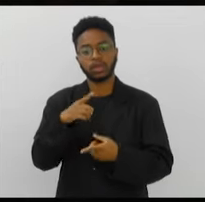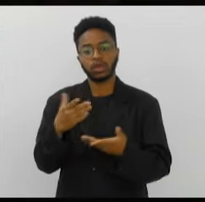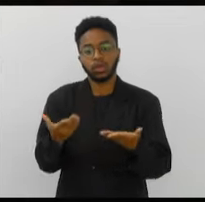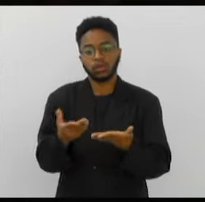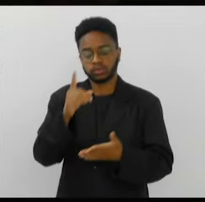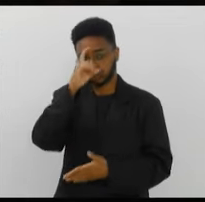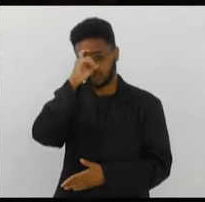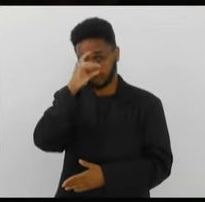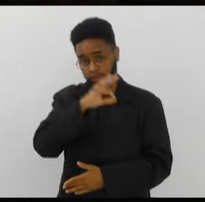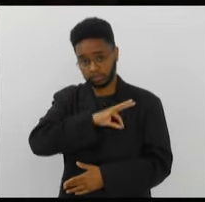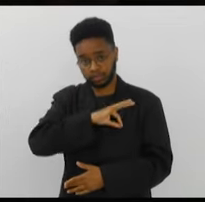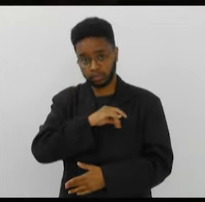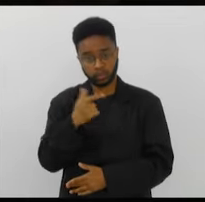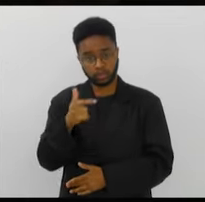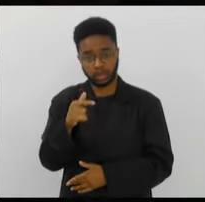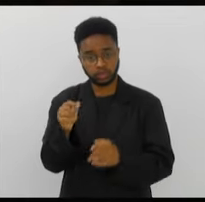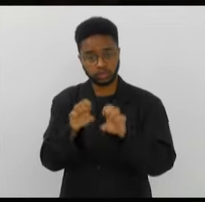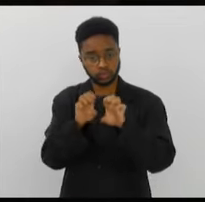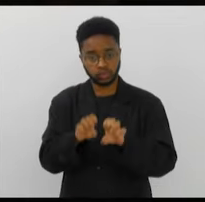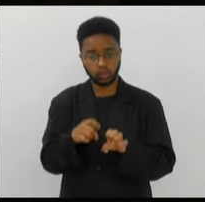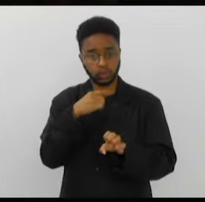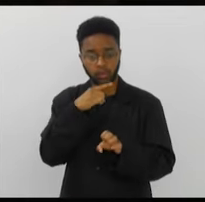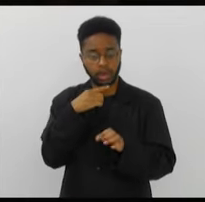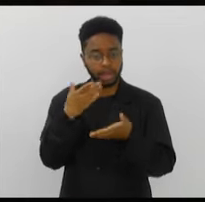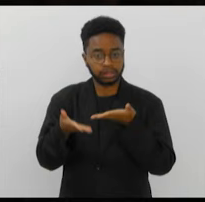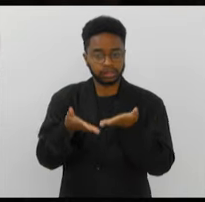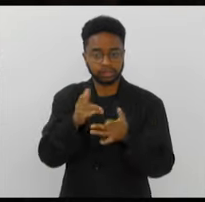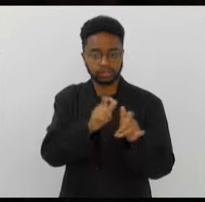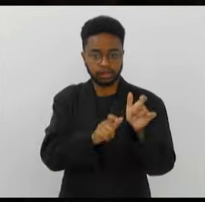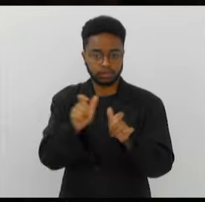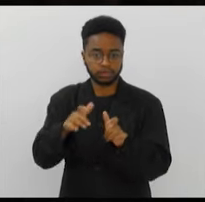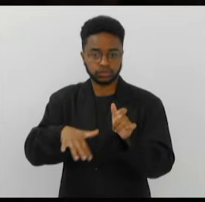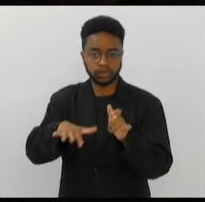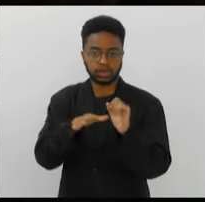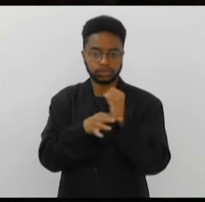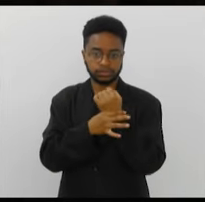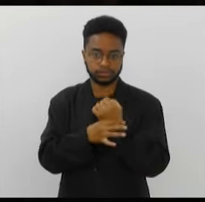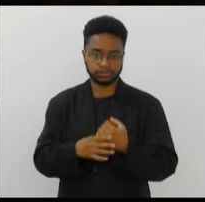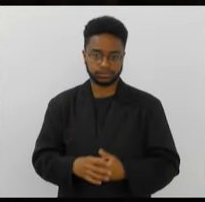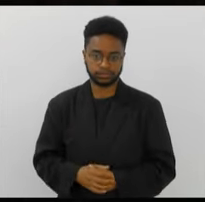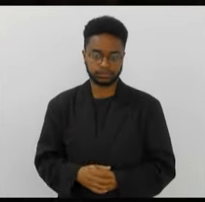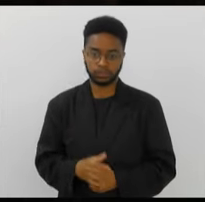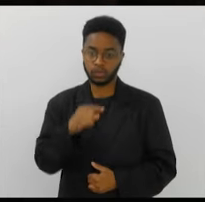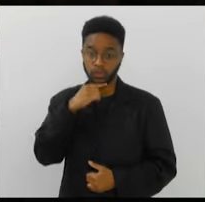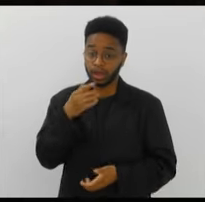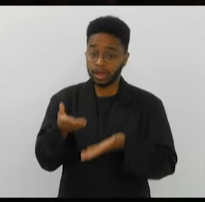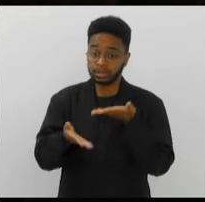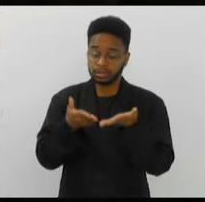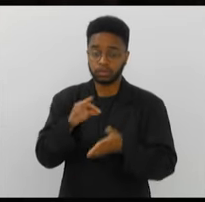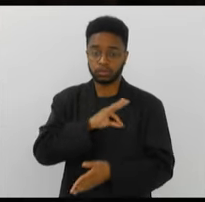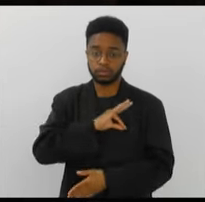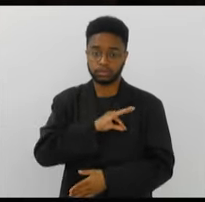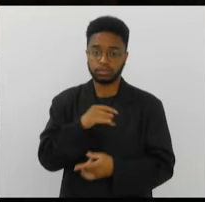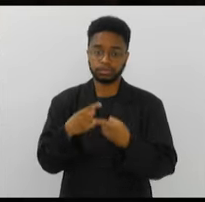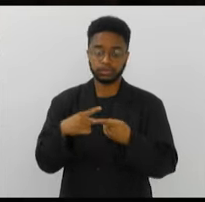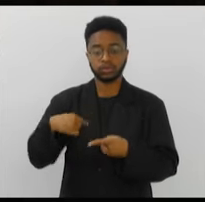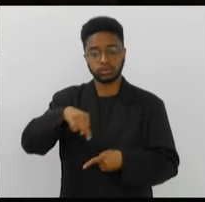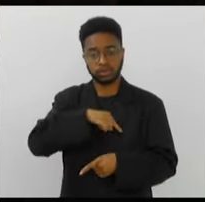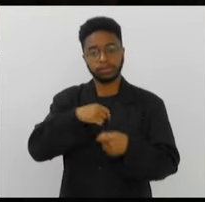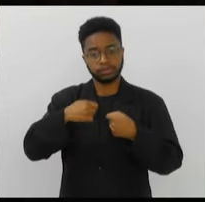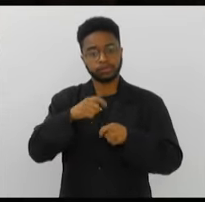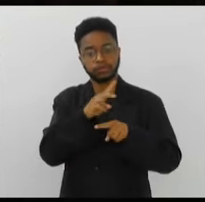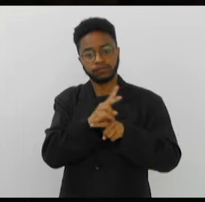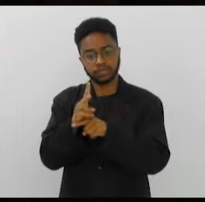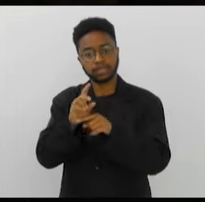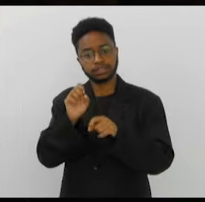tem estrutura para atender o seu agente de segurança, porra. O seu policial. Nós temos que estourar, sim, a